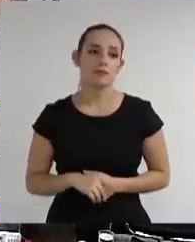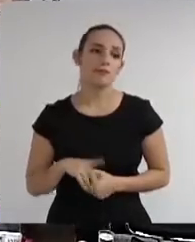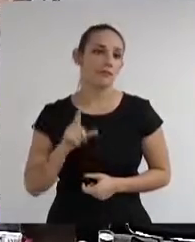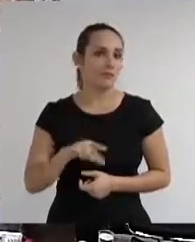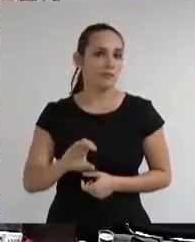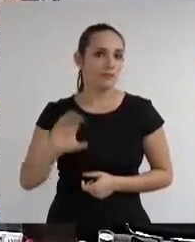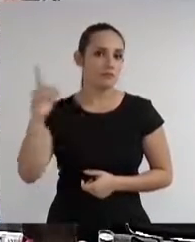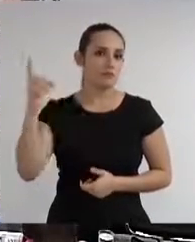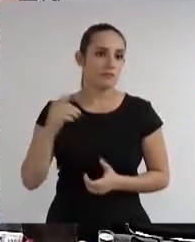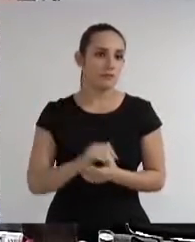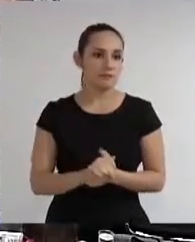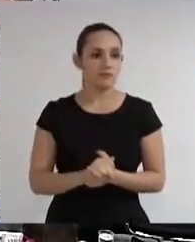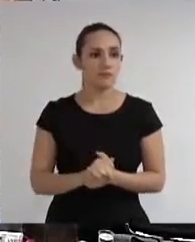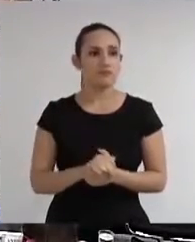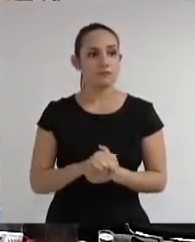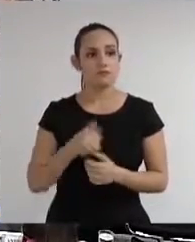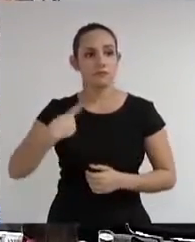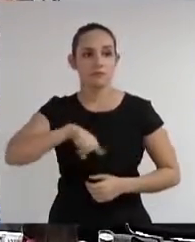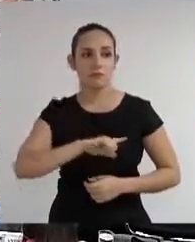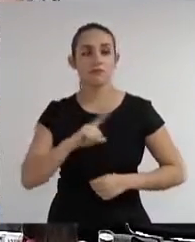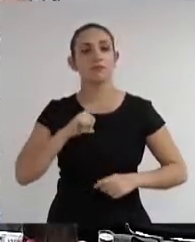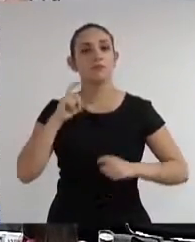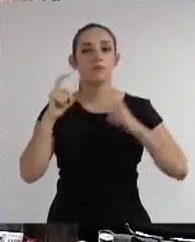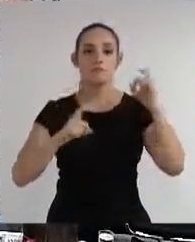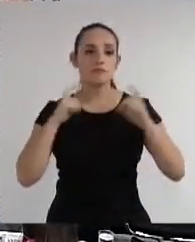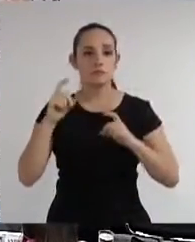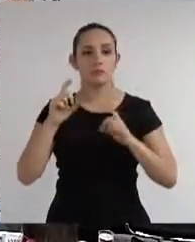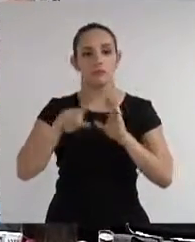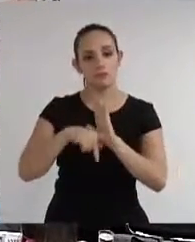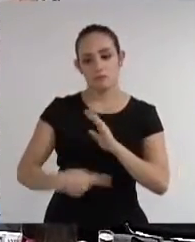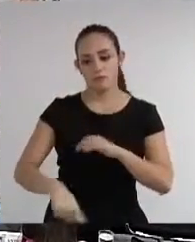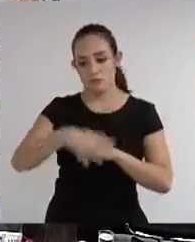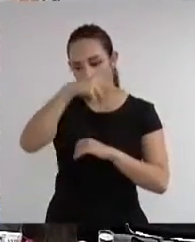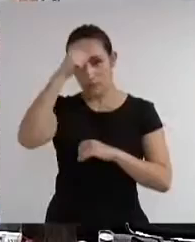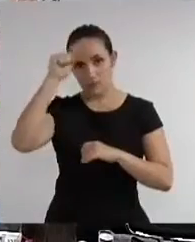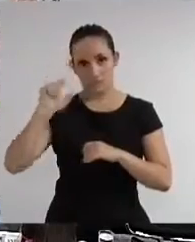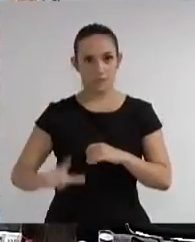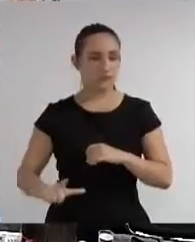Obviamente que a gente tem uma preocupação, não só com o Mato Grosso do Sul, como